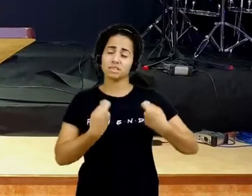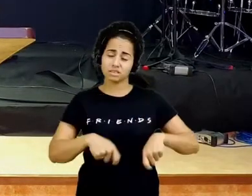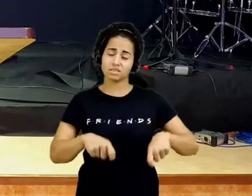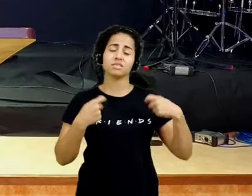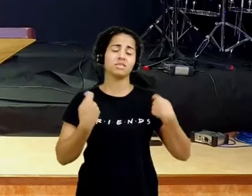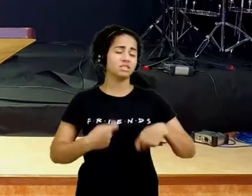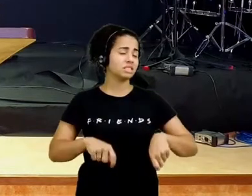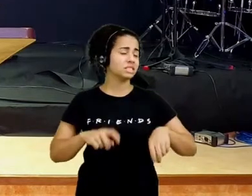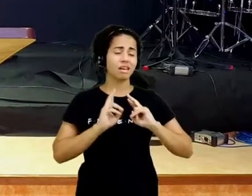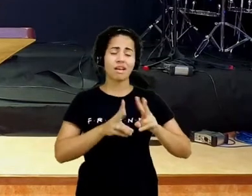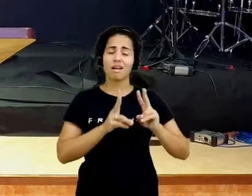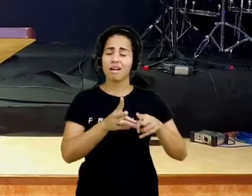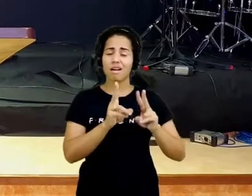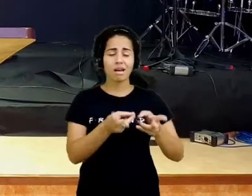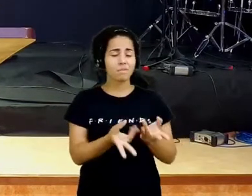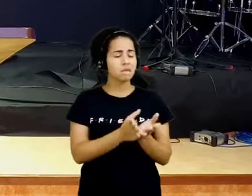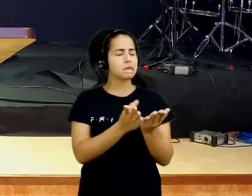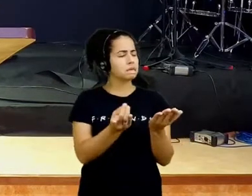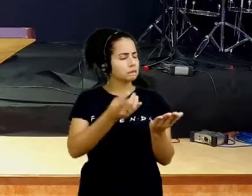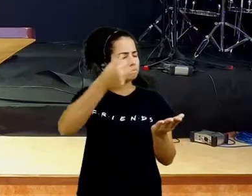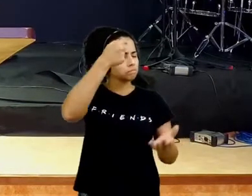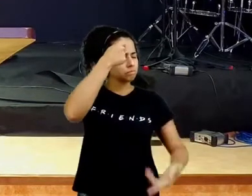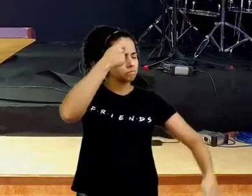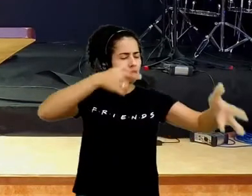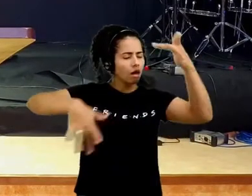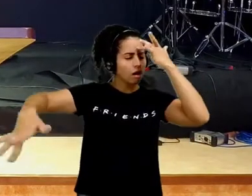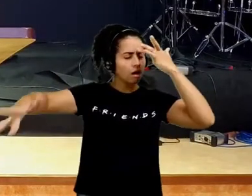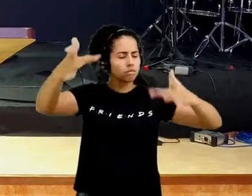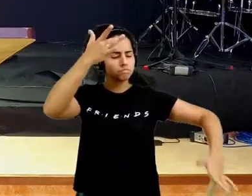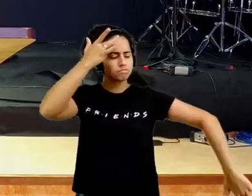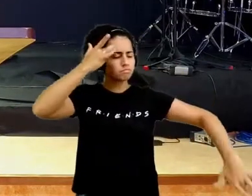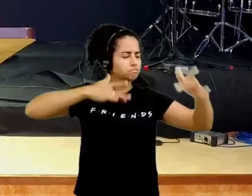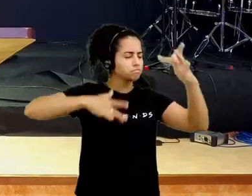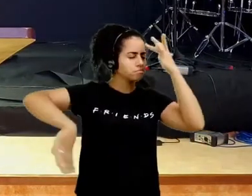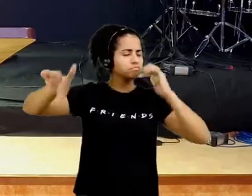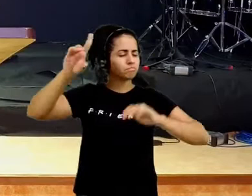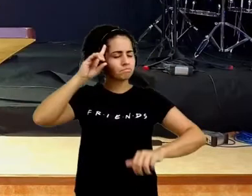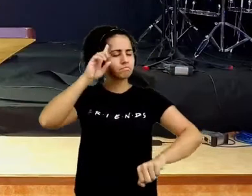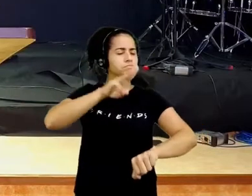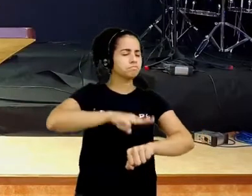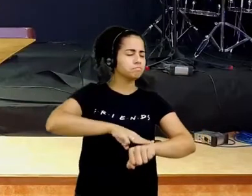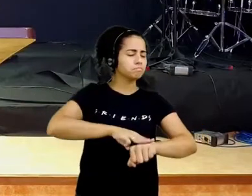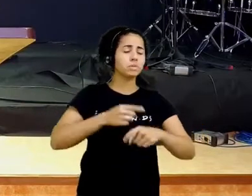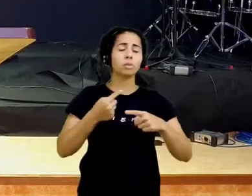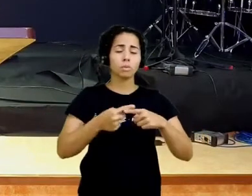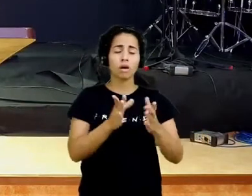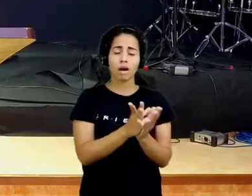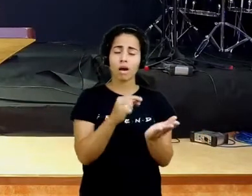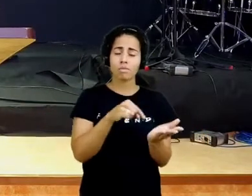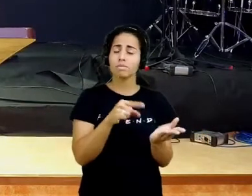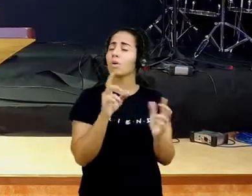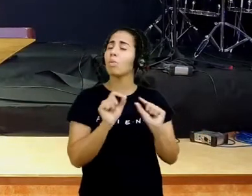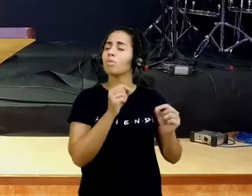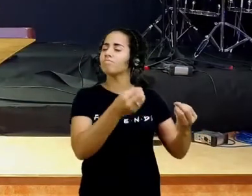necessitamos e carecemos sermos alimentados a cada dia, ou todo o tempo, porque ela nos instrui,